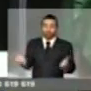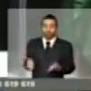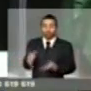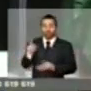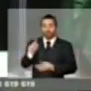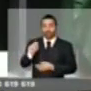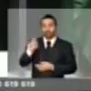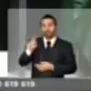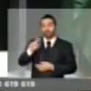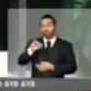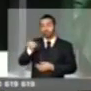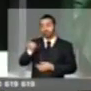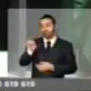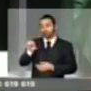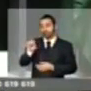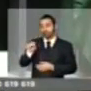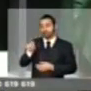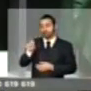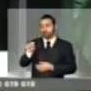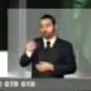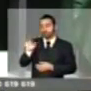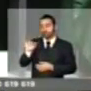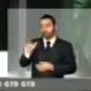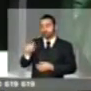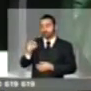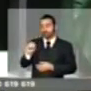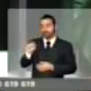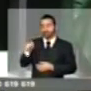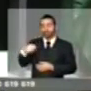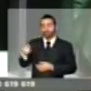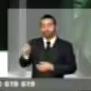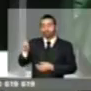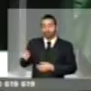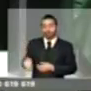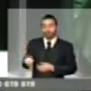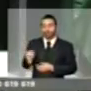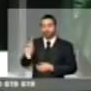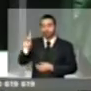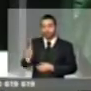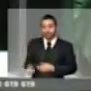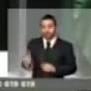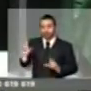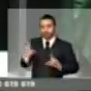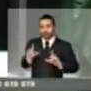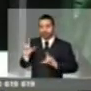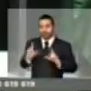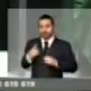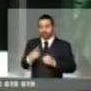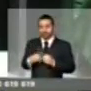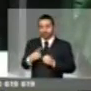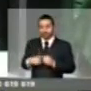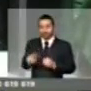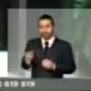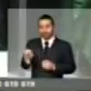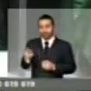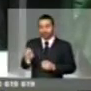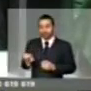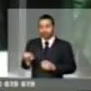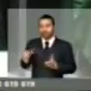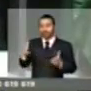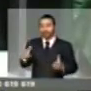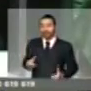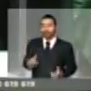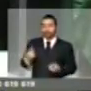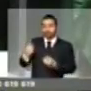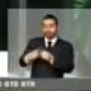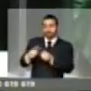Dr. Jesus Tágira Filho, diretor da TV Cidade Verde. Emissora sediada na cidade de